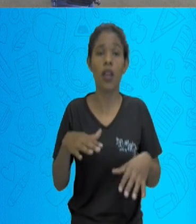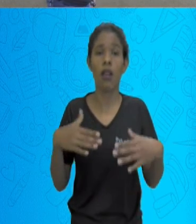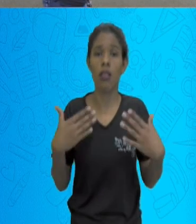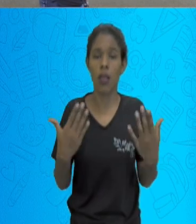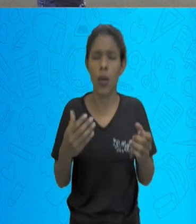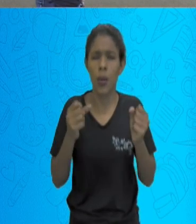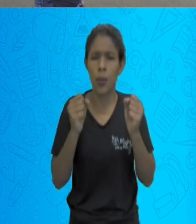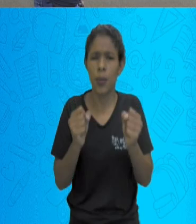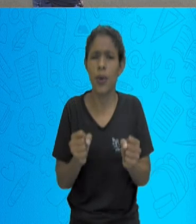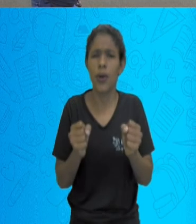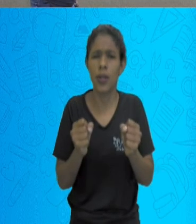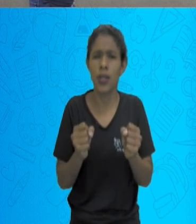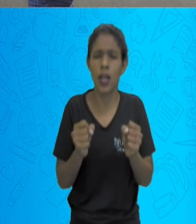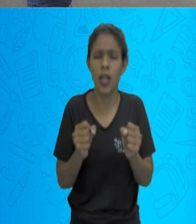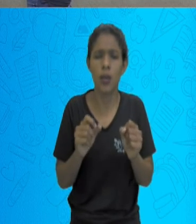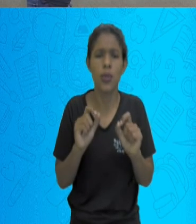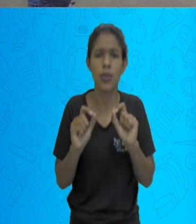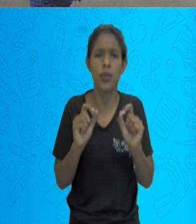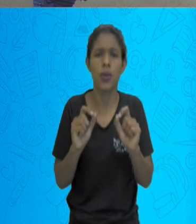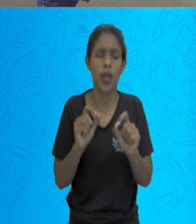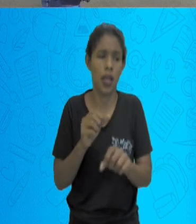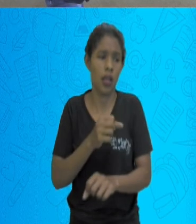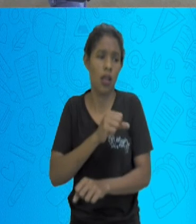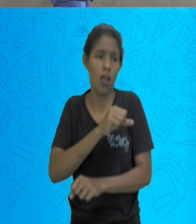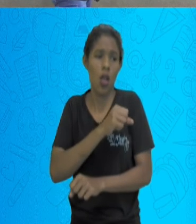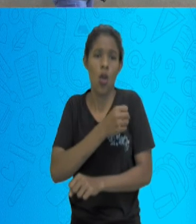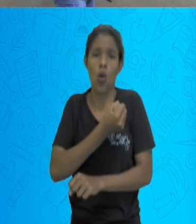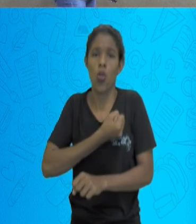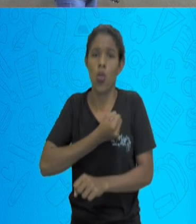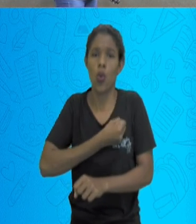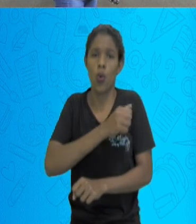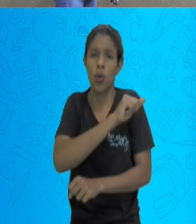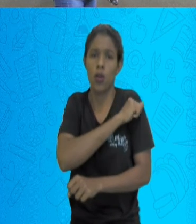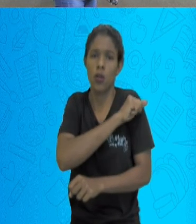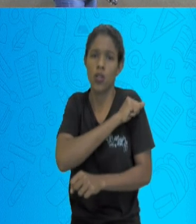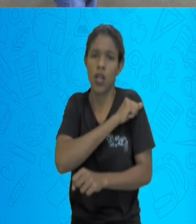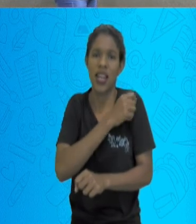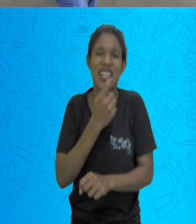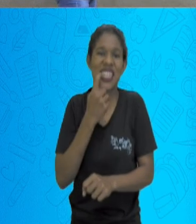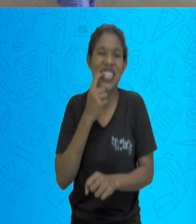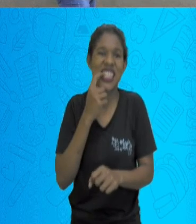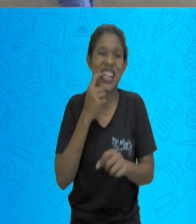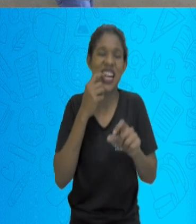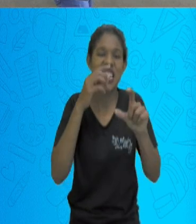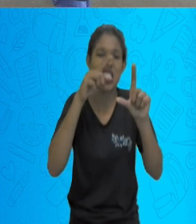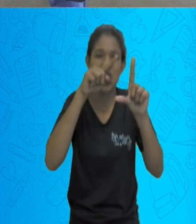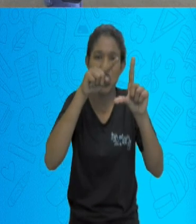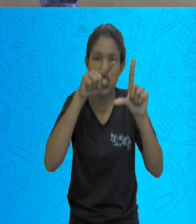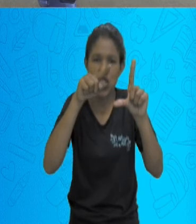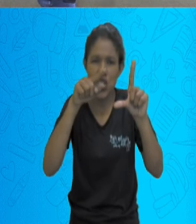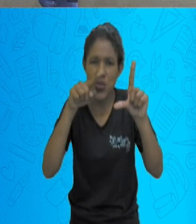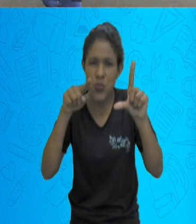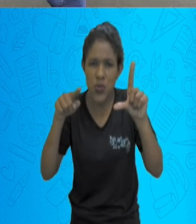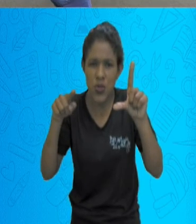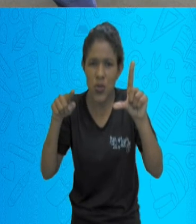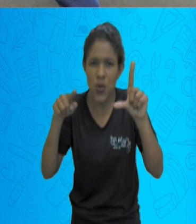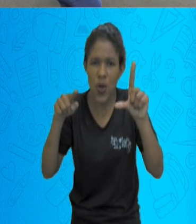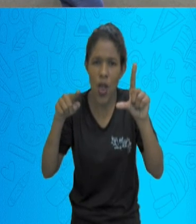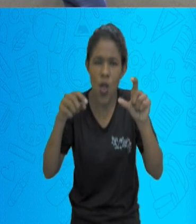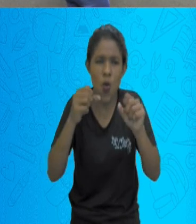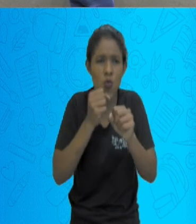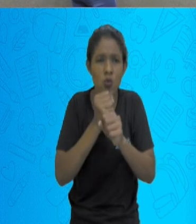que o número de alunos com cárie decresceu em todo o período? Vejam só, o